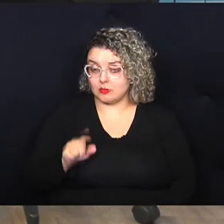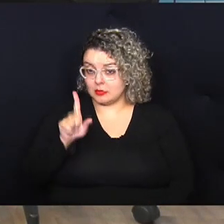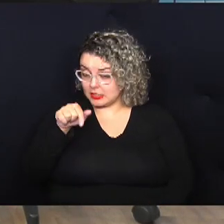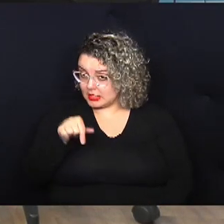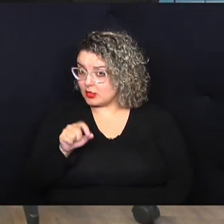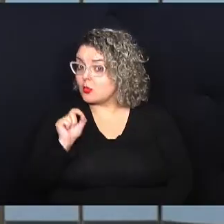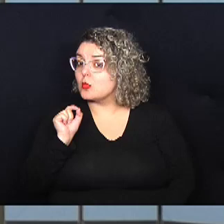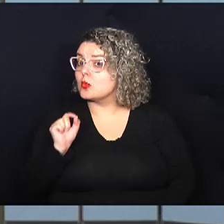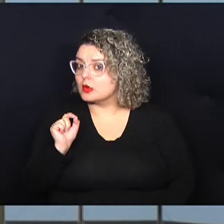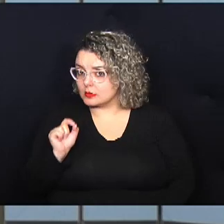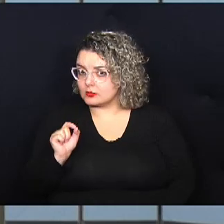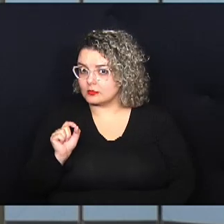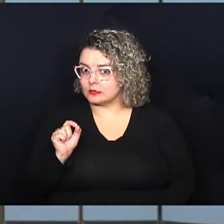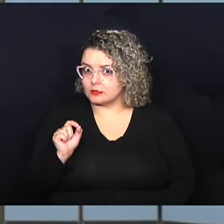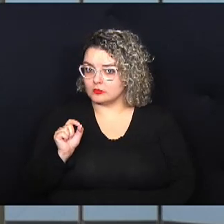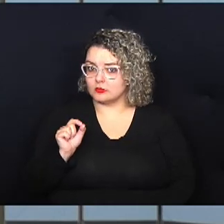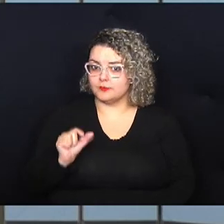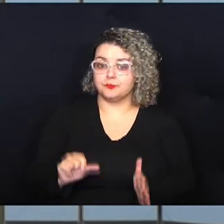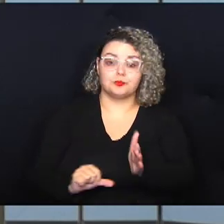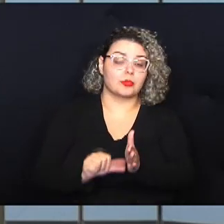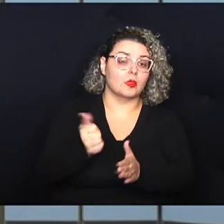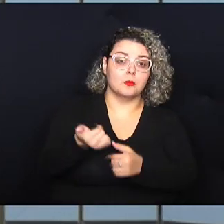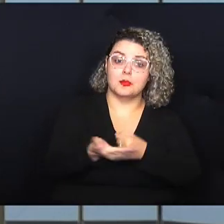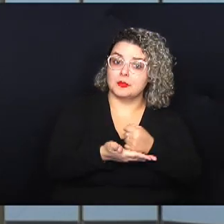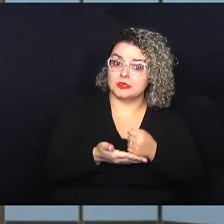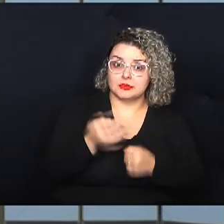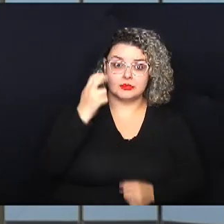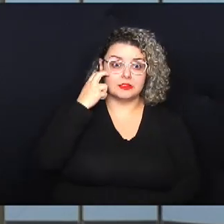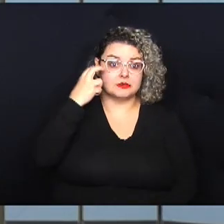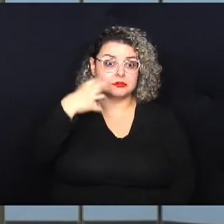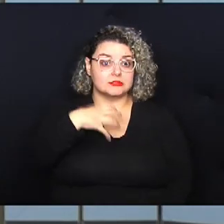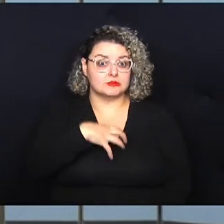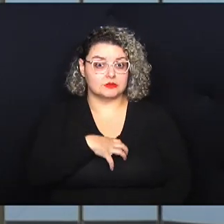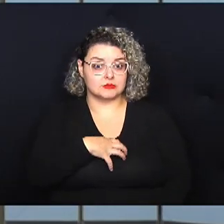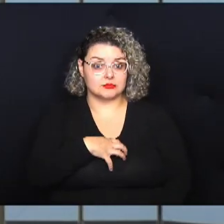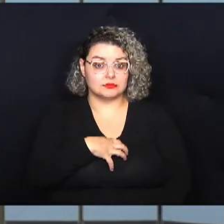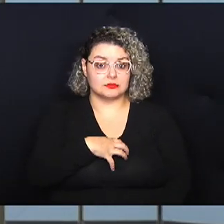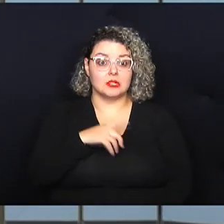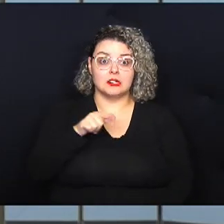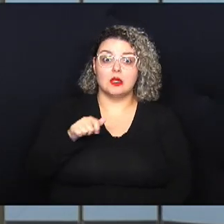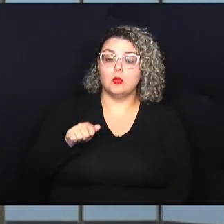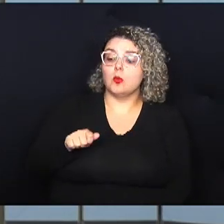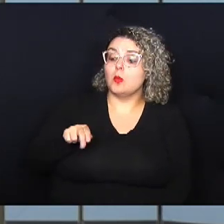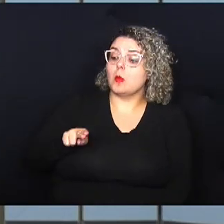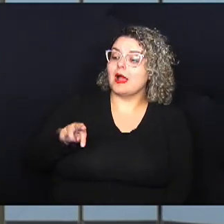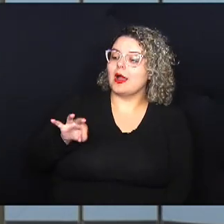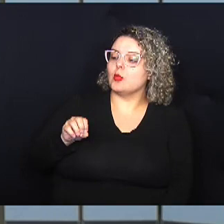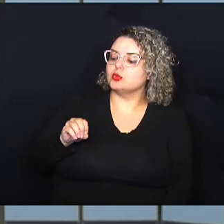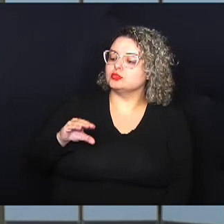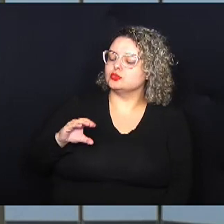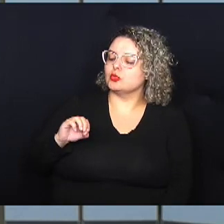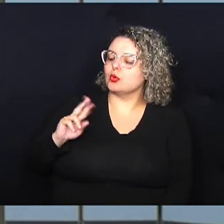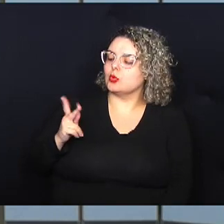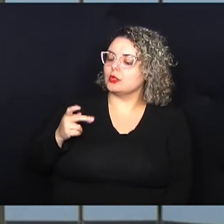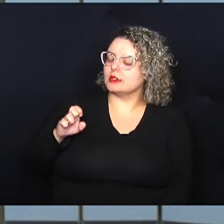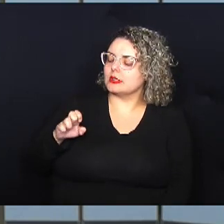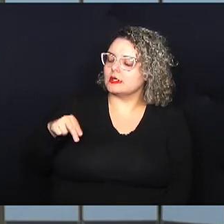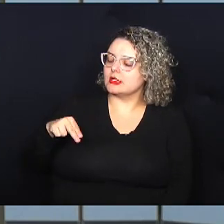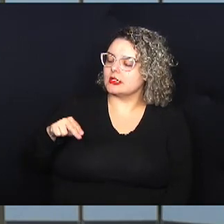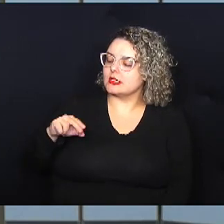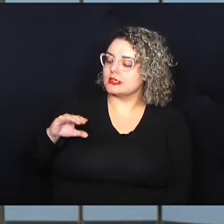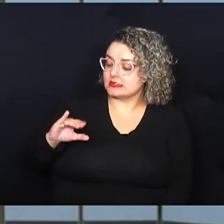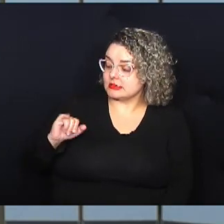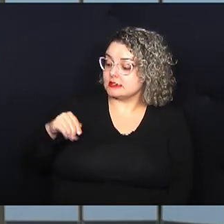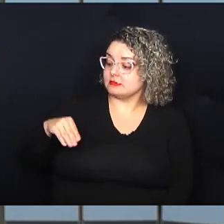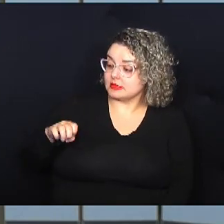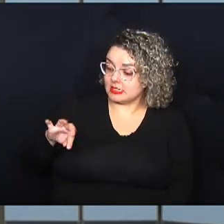quê? É o primeiro pilar da inteligência emocional, que é o autoconhecimento. Então, sem o autoconhecimento, que é